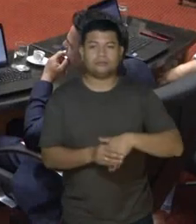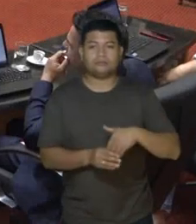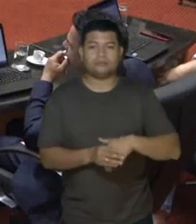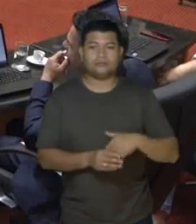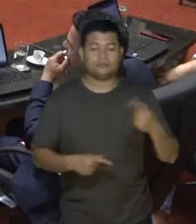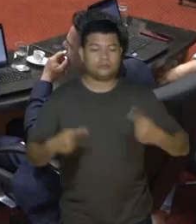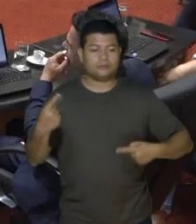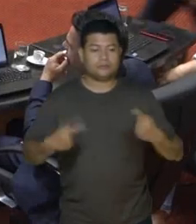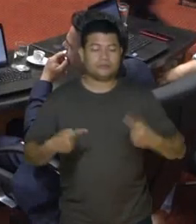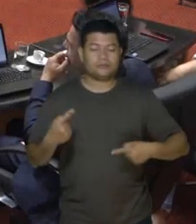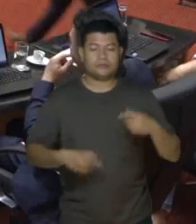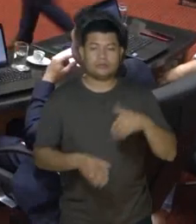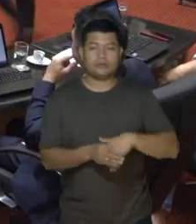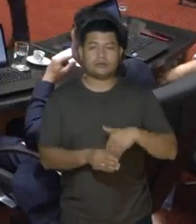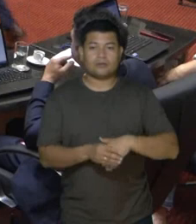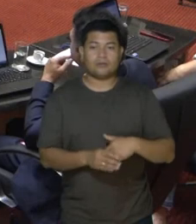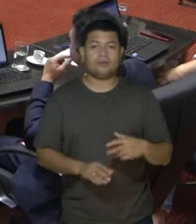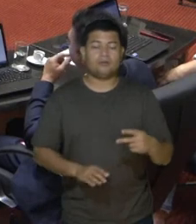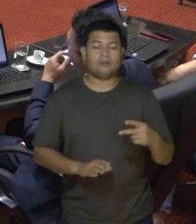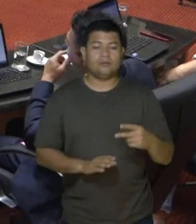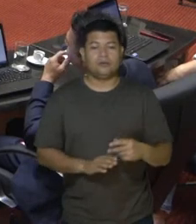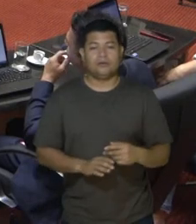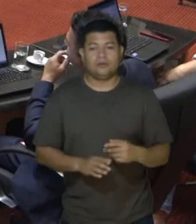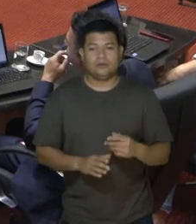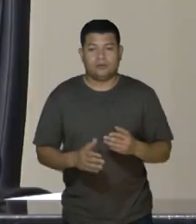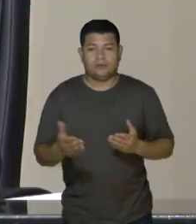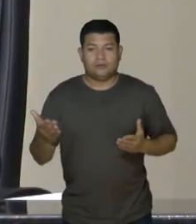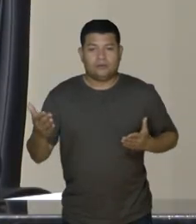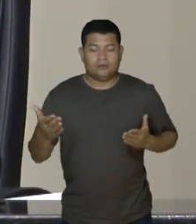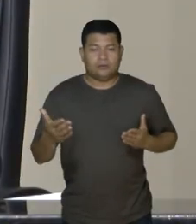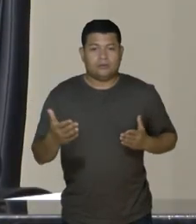discussão e votação em turno único da mensagem de veto